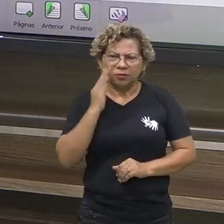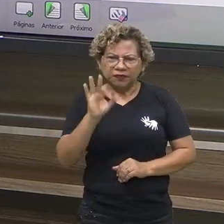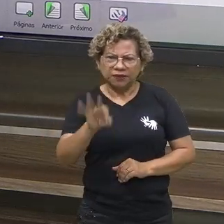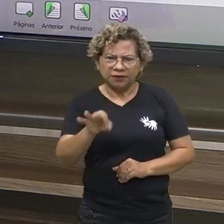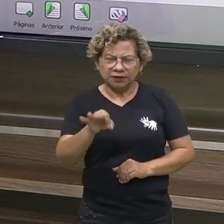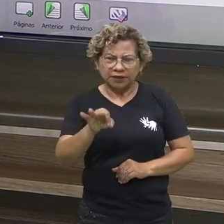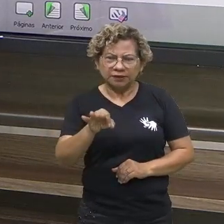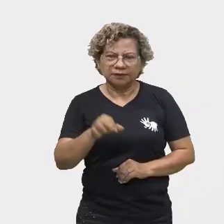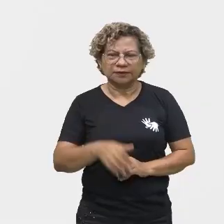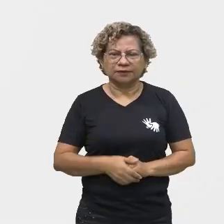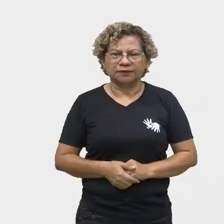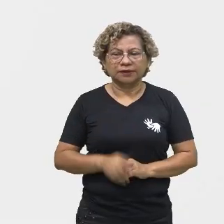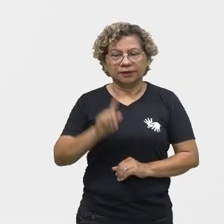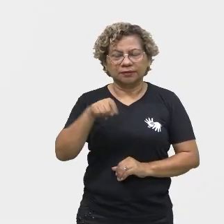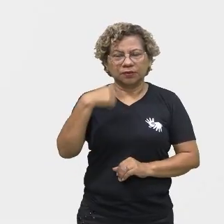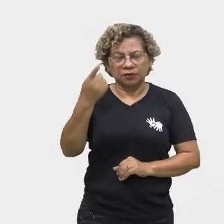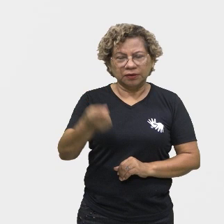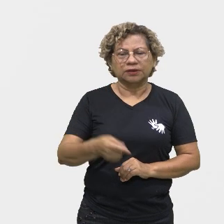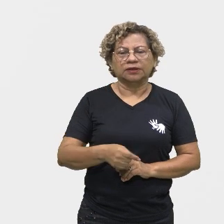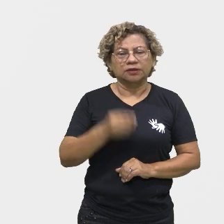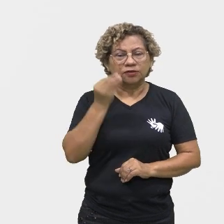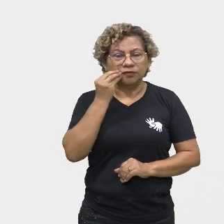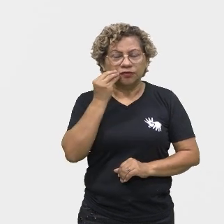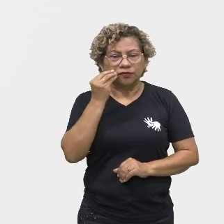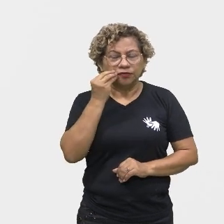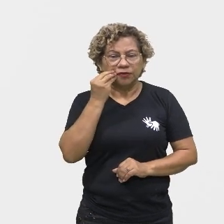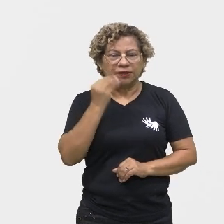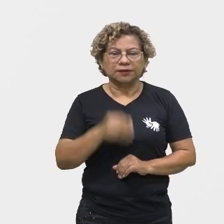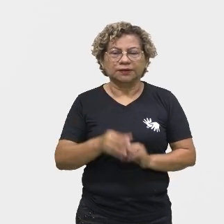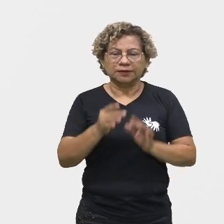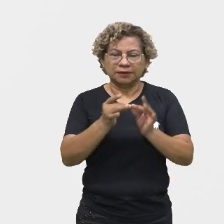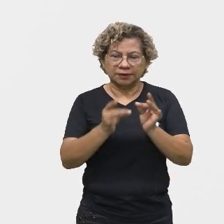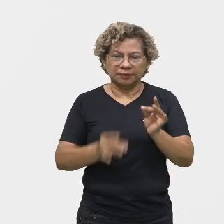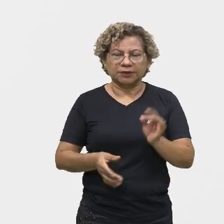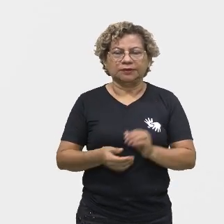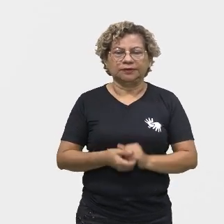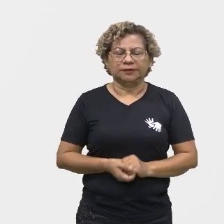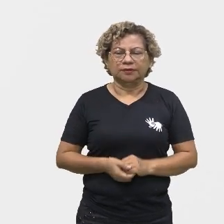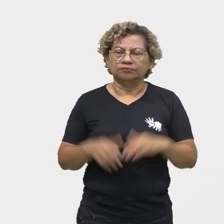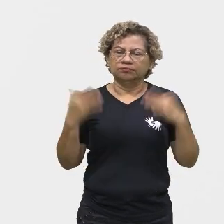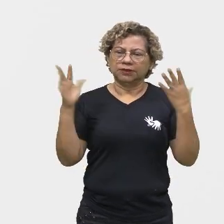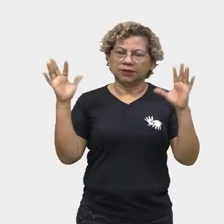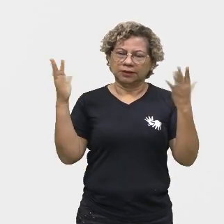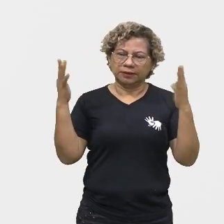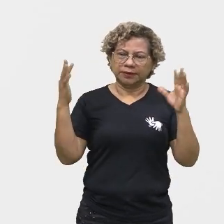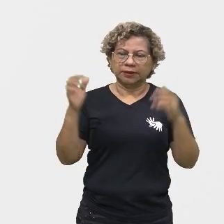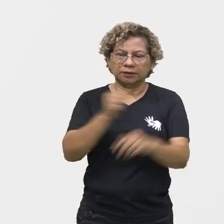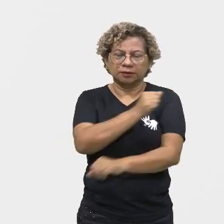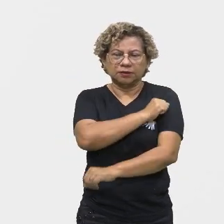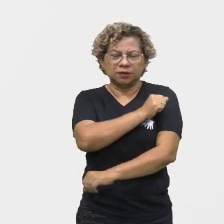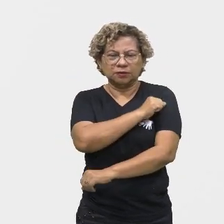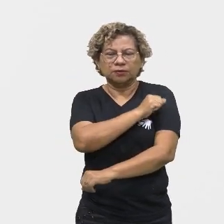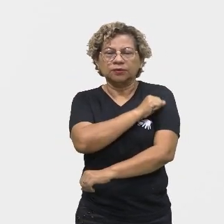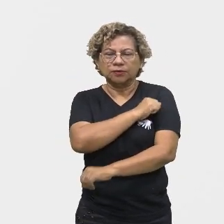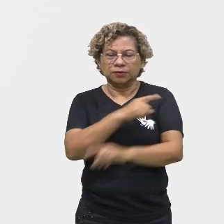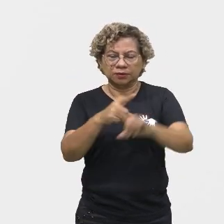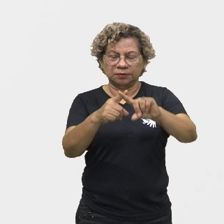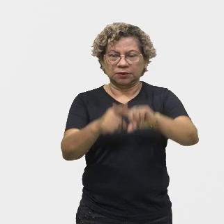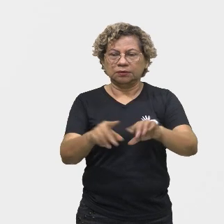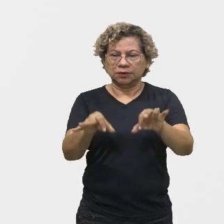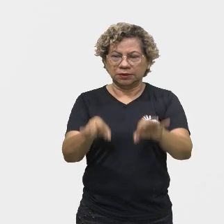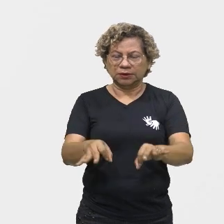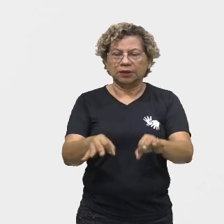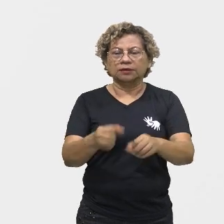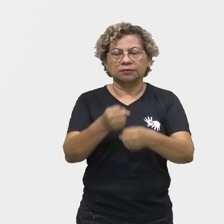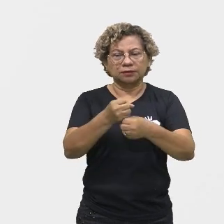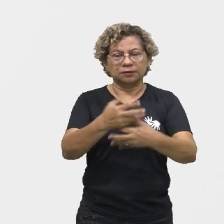e depois o comentário. Olha só. Então, de fato, parabéns ao Rafael, a todos que acertaram, embora não tenham colocado a resposta no